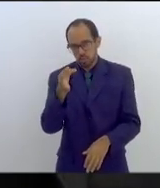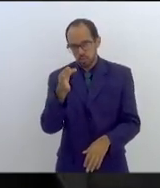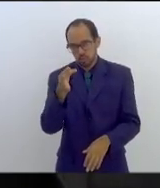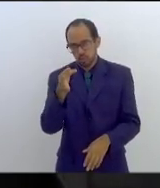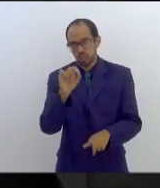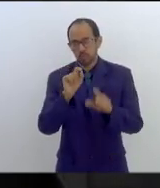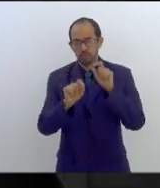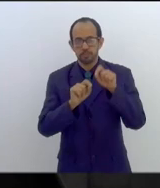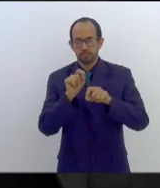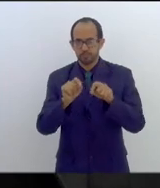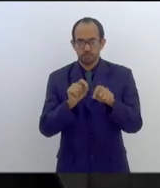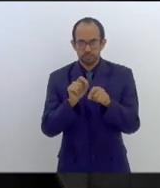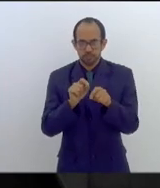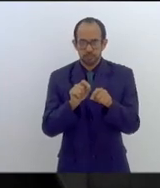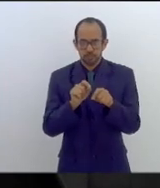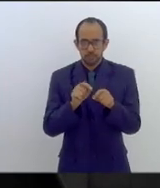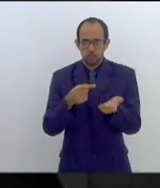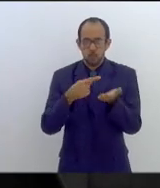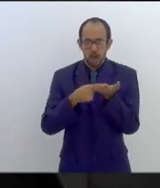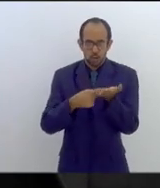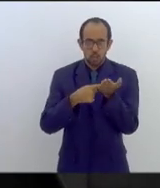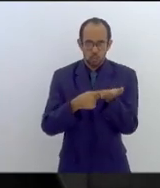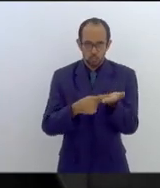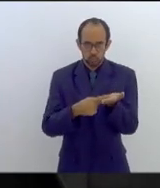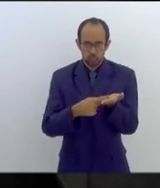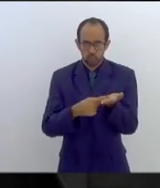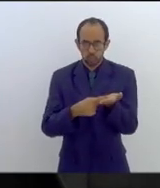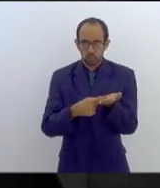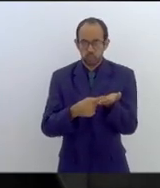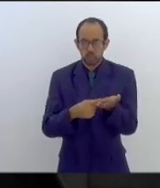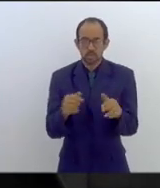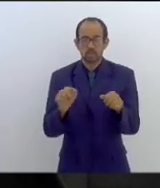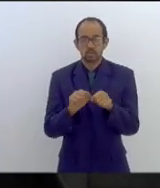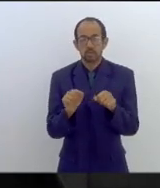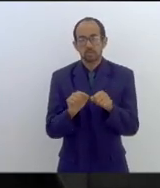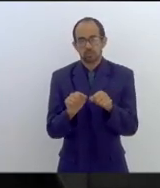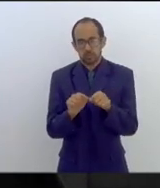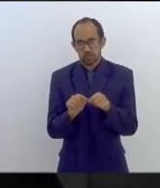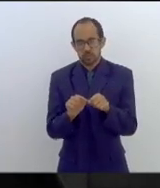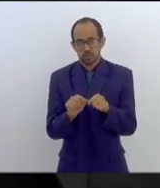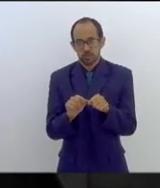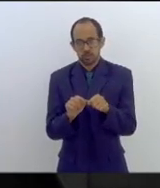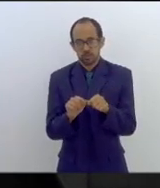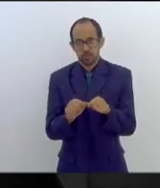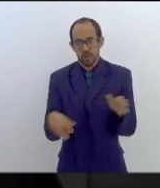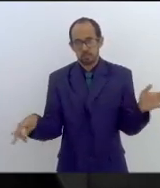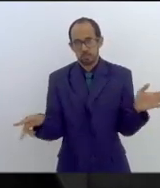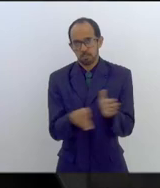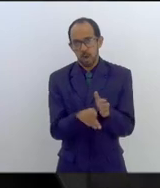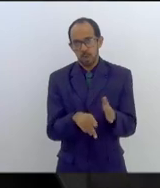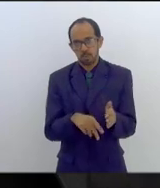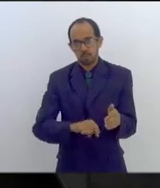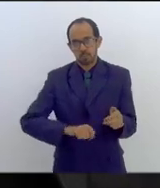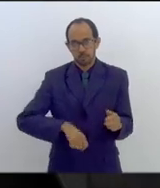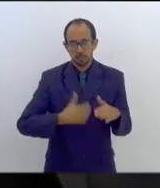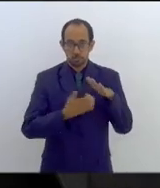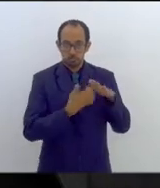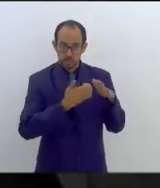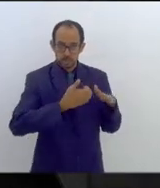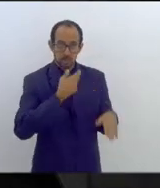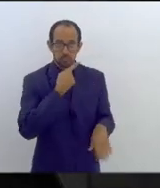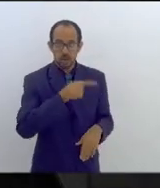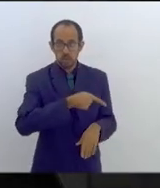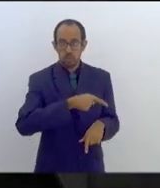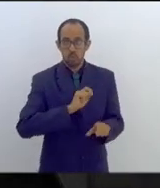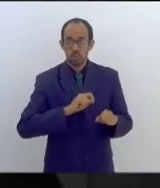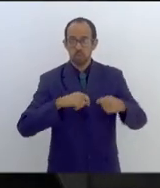sendo, digamos assim, construído, não está ainda celebrado formalmente, como a própria concessionária afirmou, e até porque depende